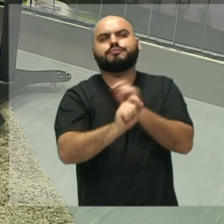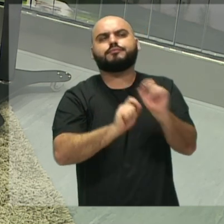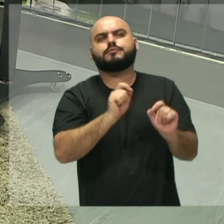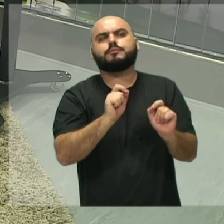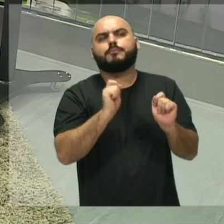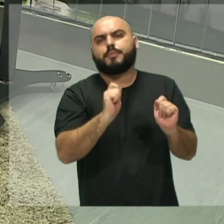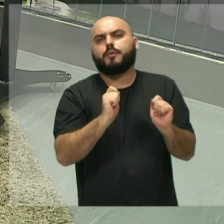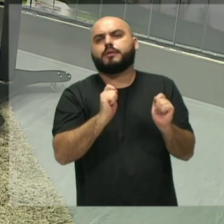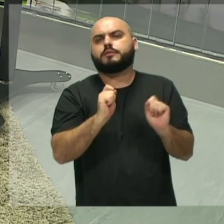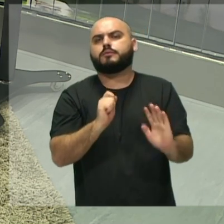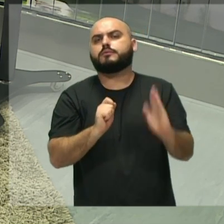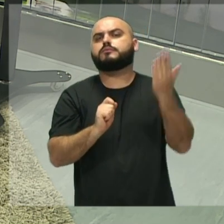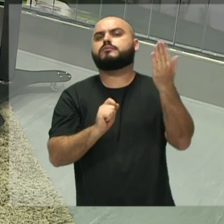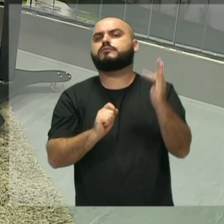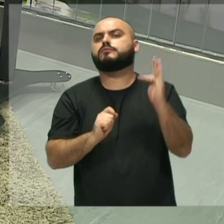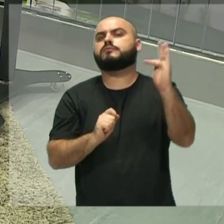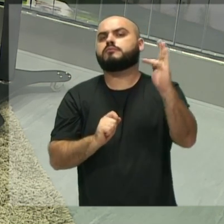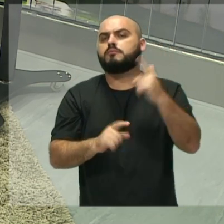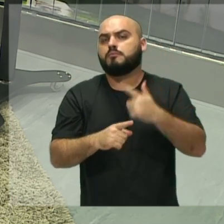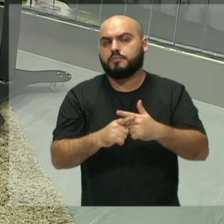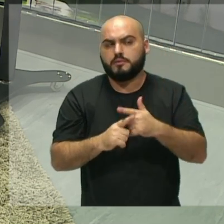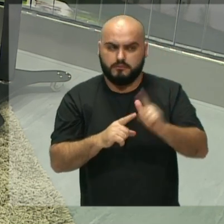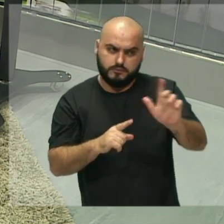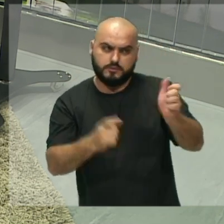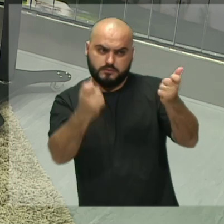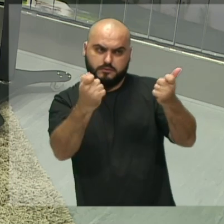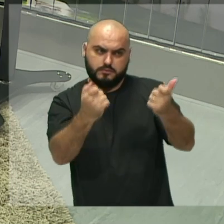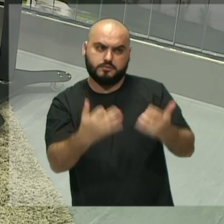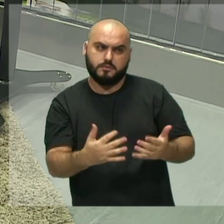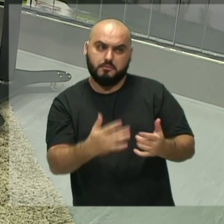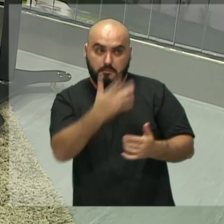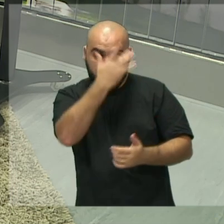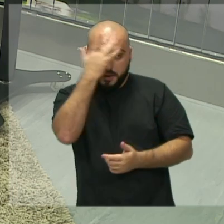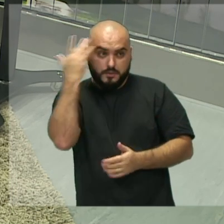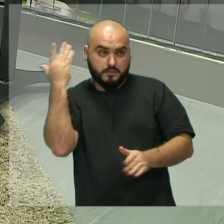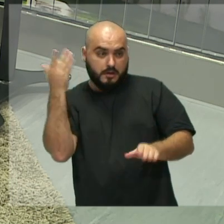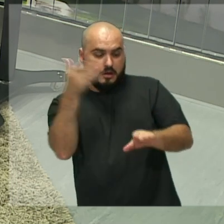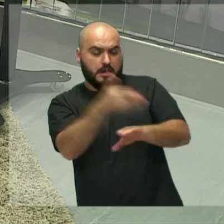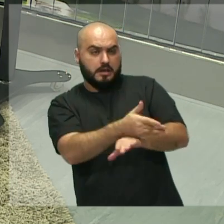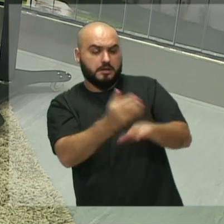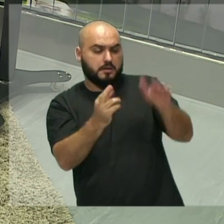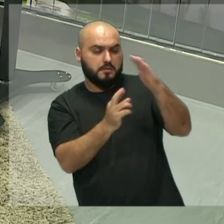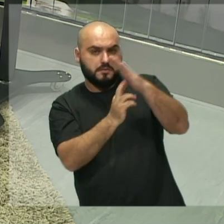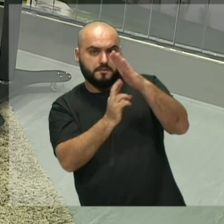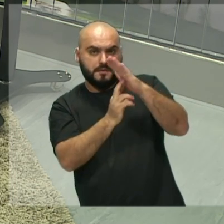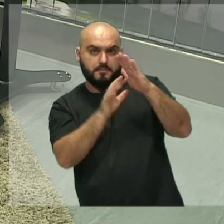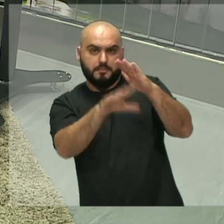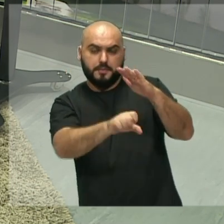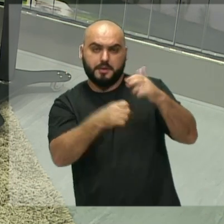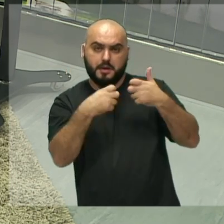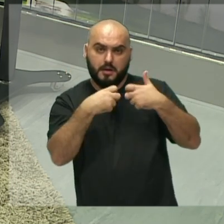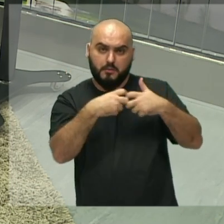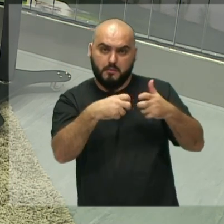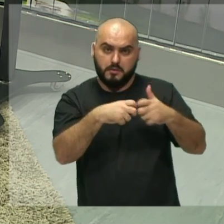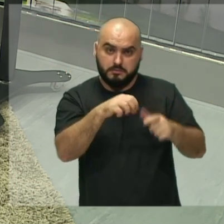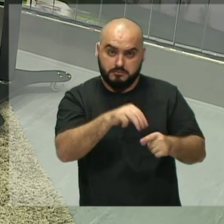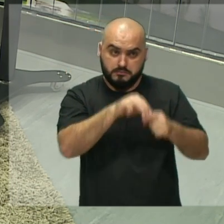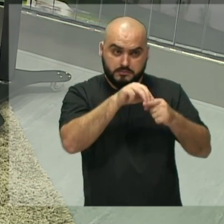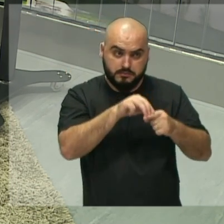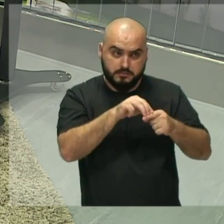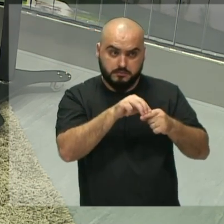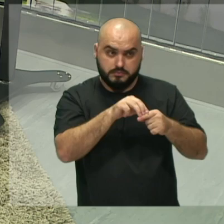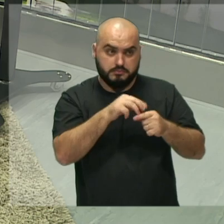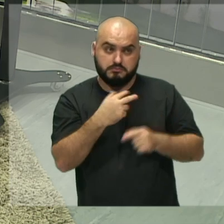enormes pelo usuário, exatamente como o senhor falou, não poder ter acesso à continuidade da sua